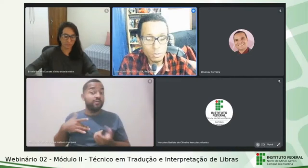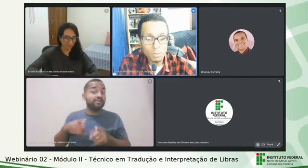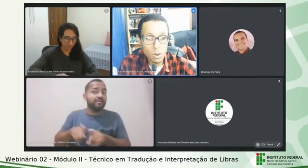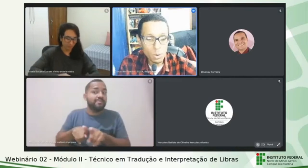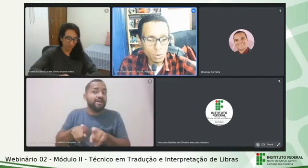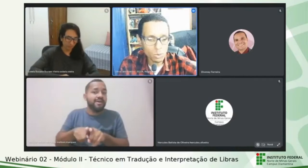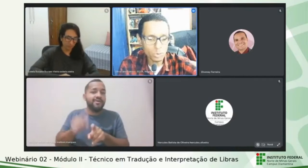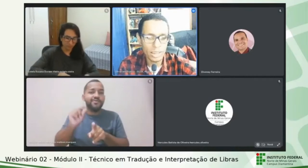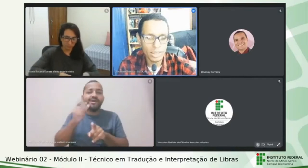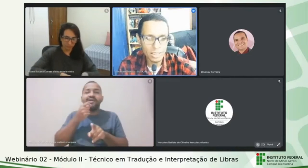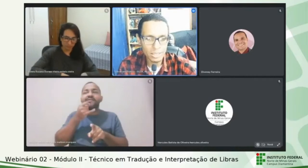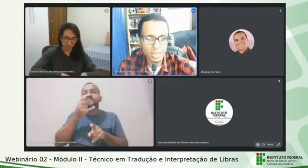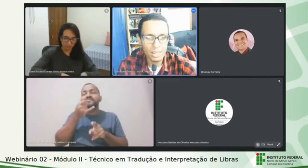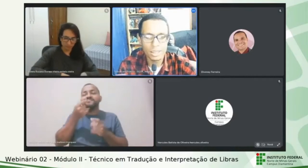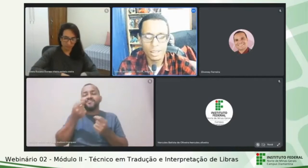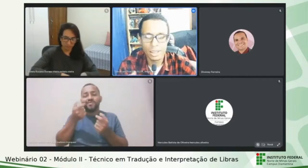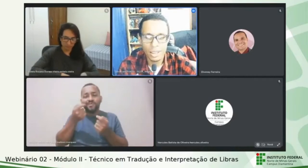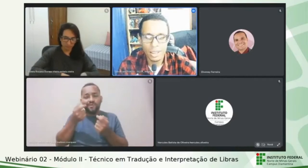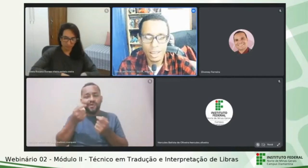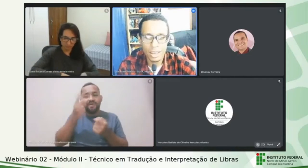são poucos ainda,